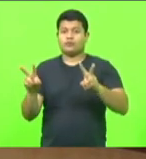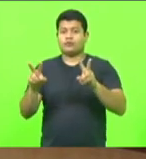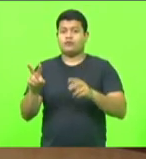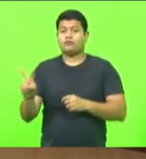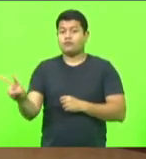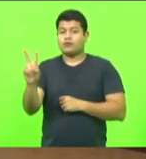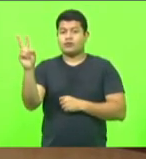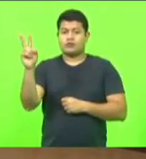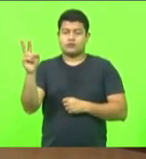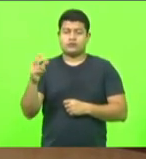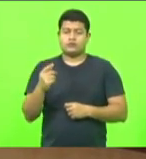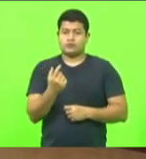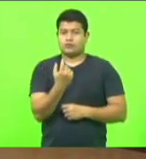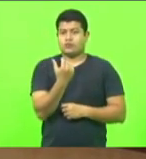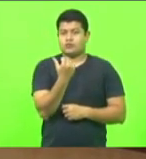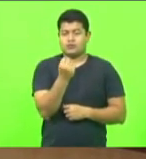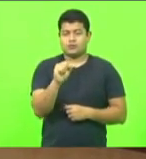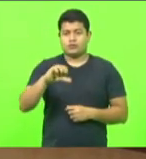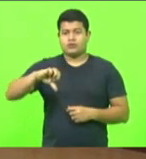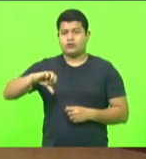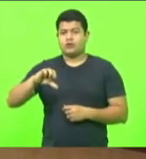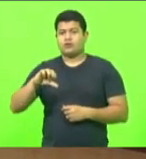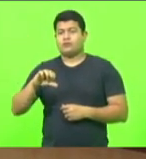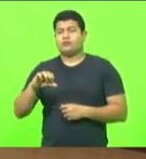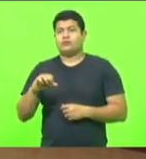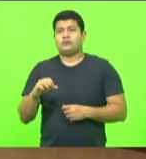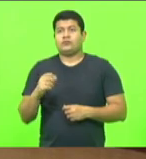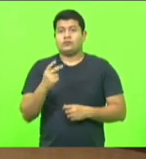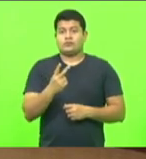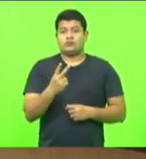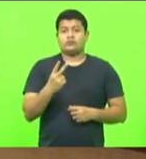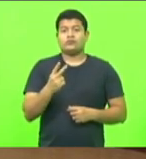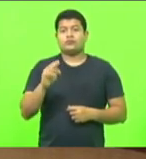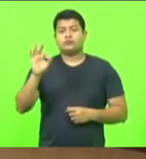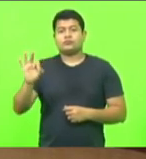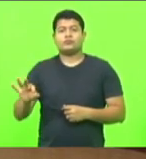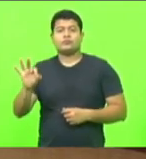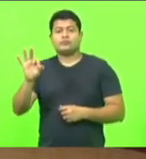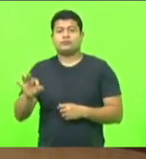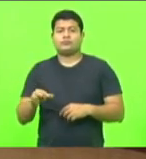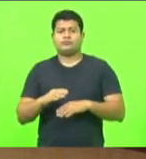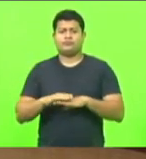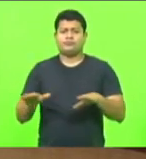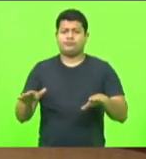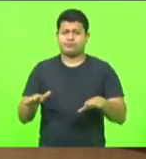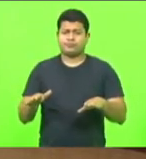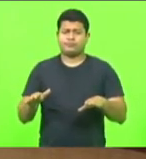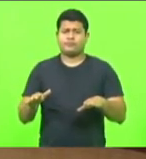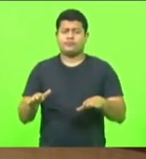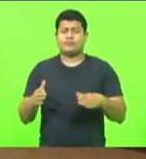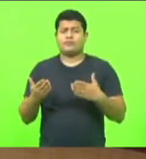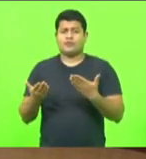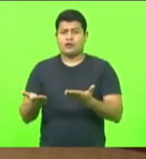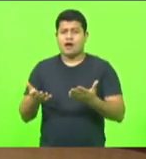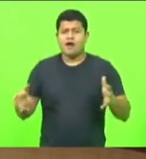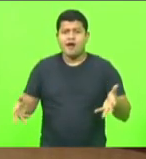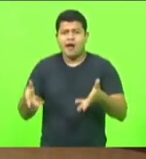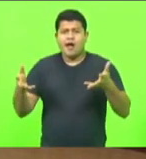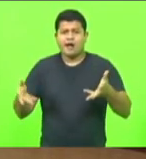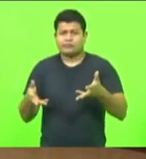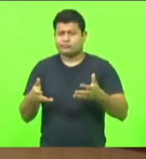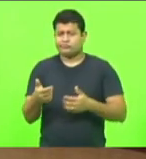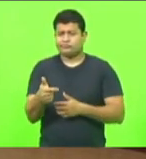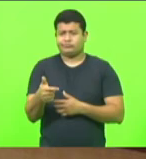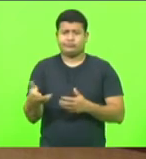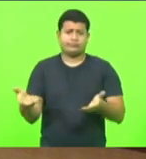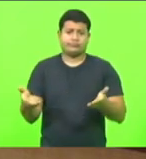9,1% e 12,6%, algo totalmente desestimulante para este perfil de formação aos profissionais. Já no plano